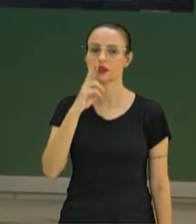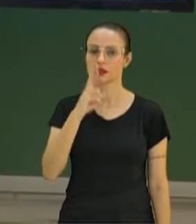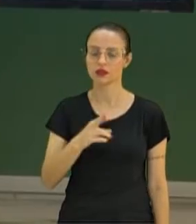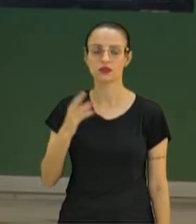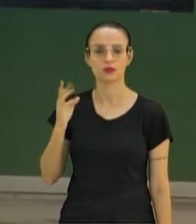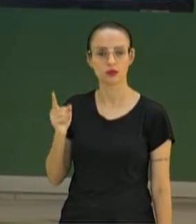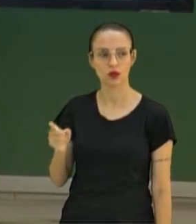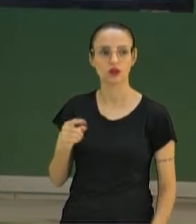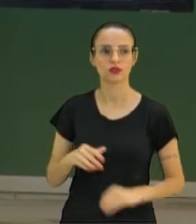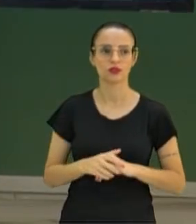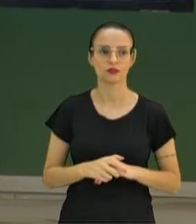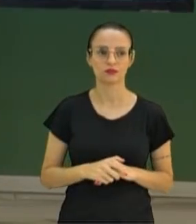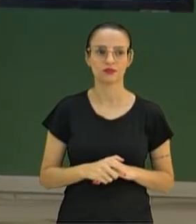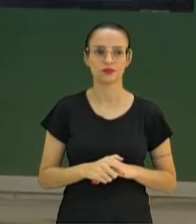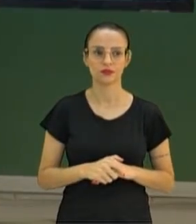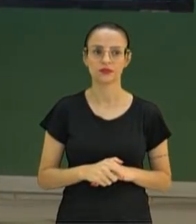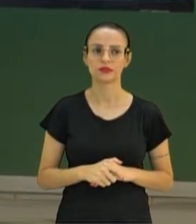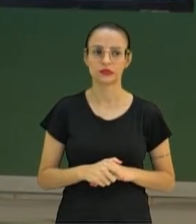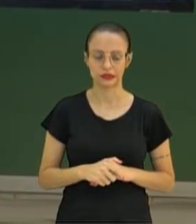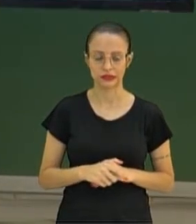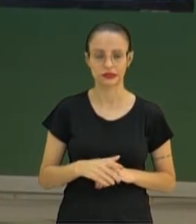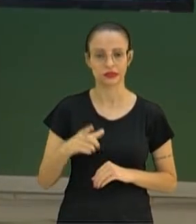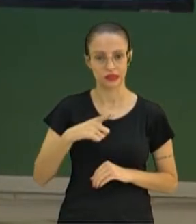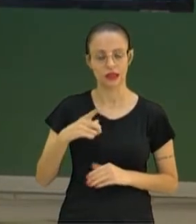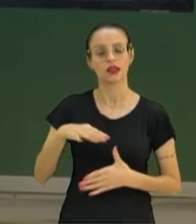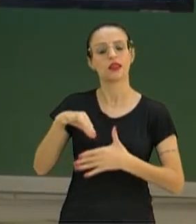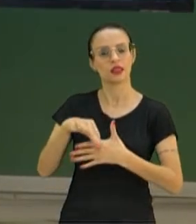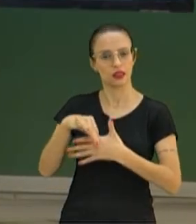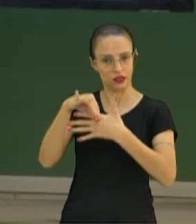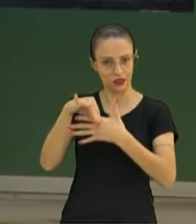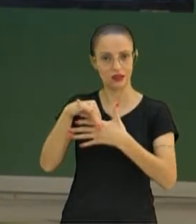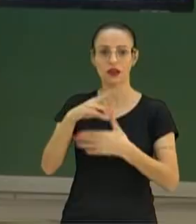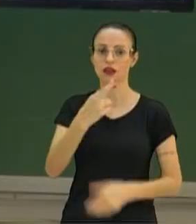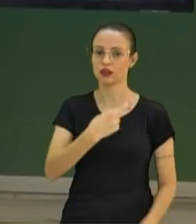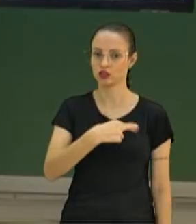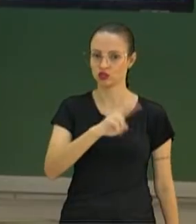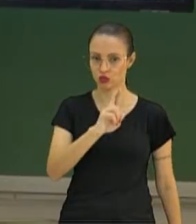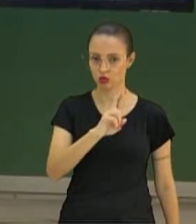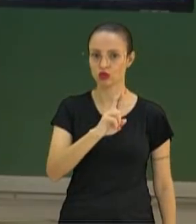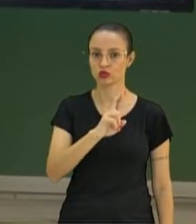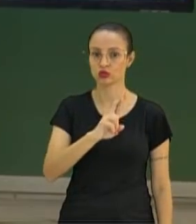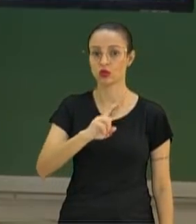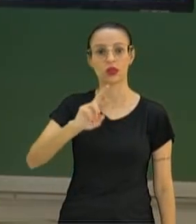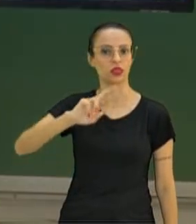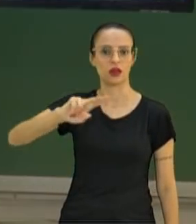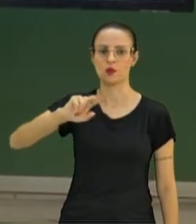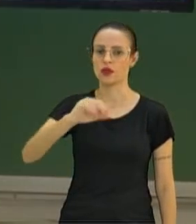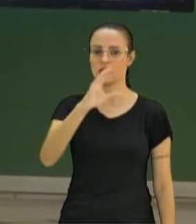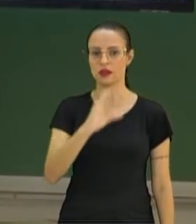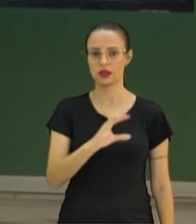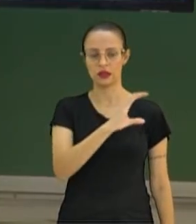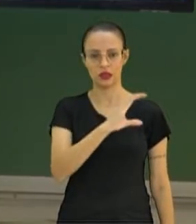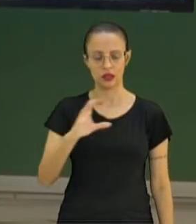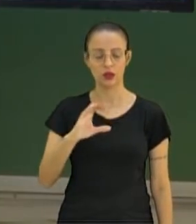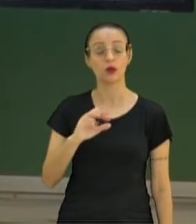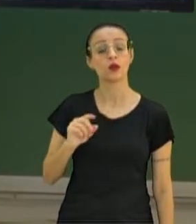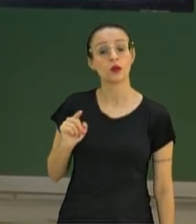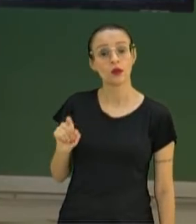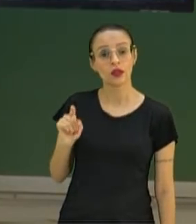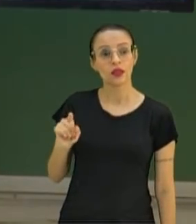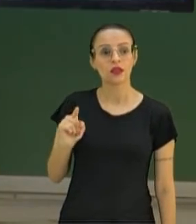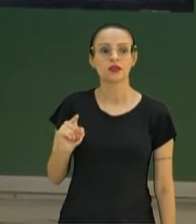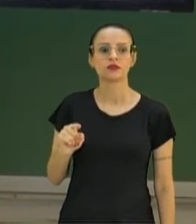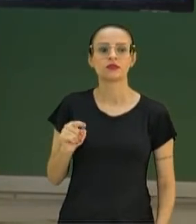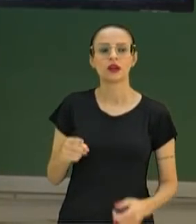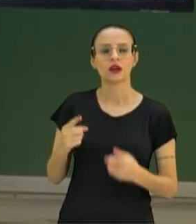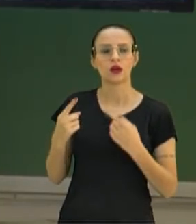né? O acentuado caráter messiânico, um líder religioso e espiritual, não necessariamente católico, né? Lembrando disso.